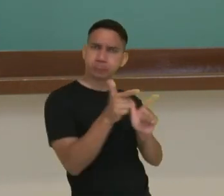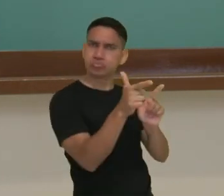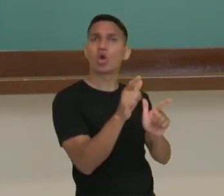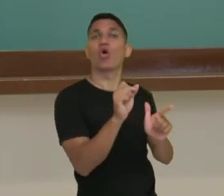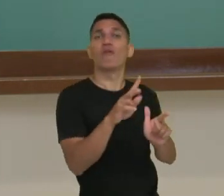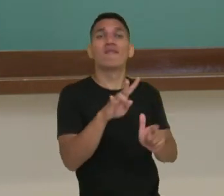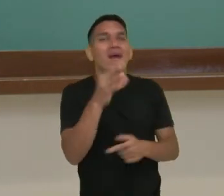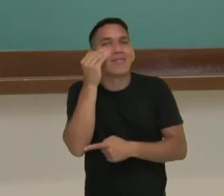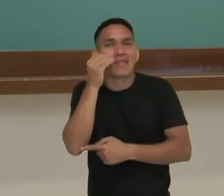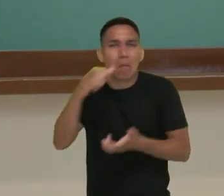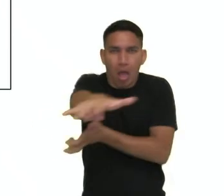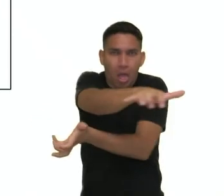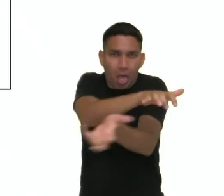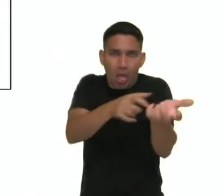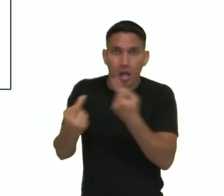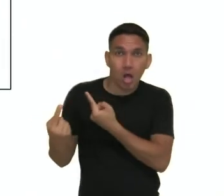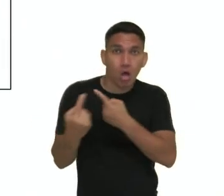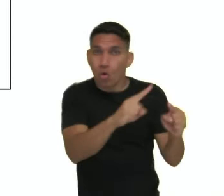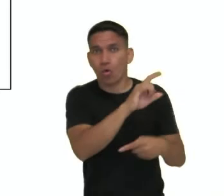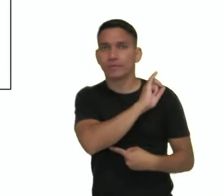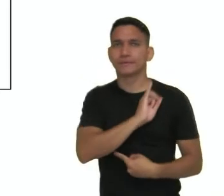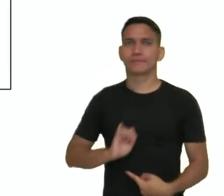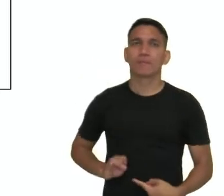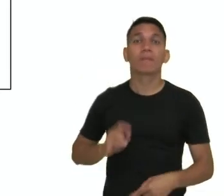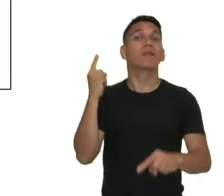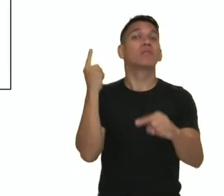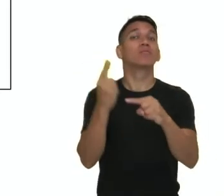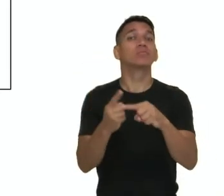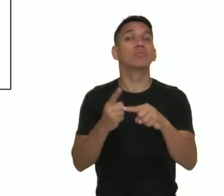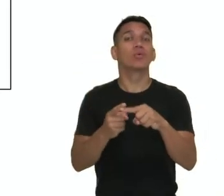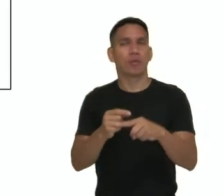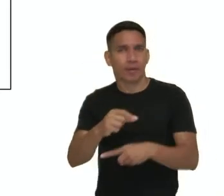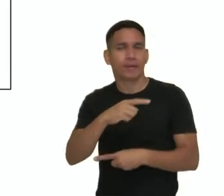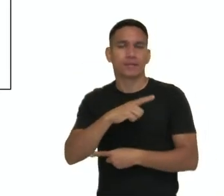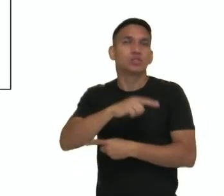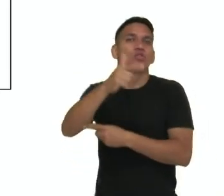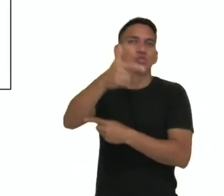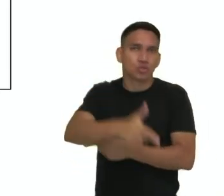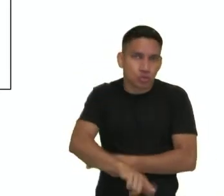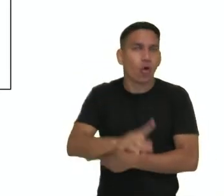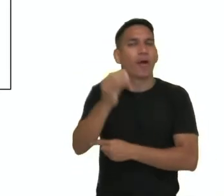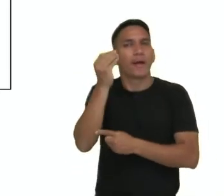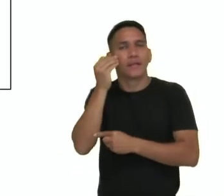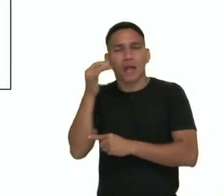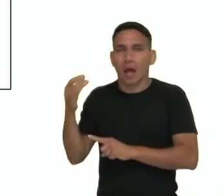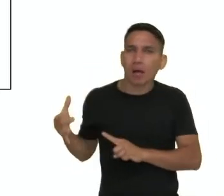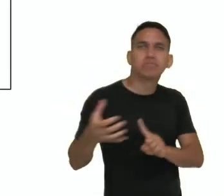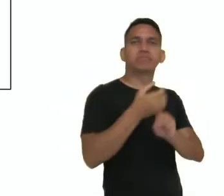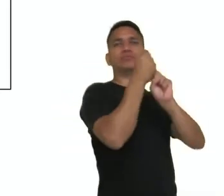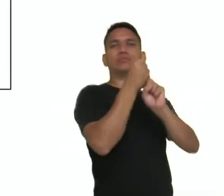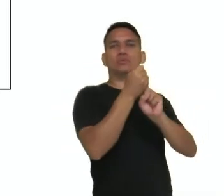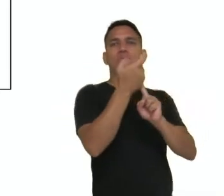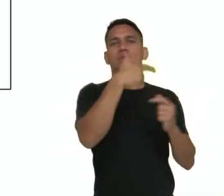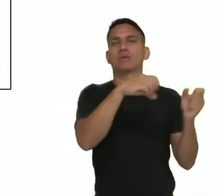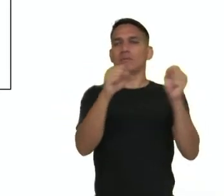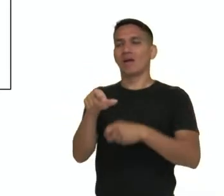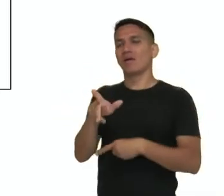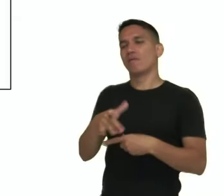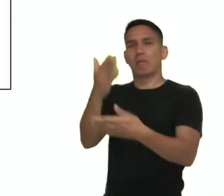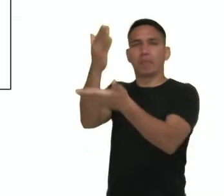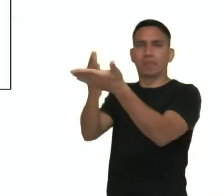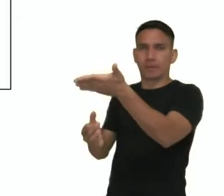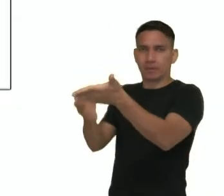uma revolta contra o Império, por causa, né, tentando novamente tomar o poder. Eles vão ser vencidos